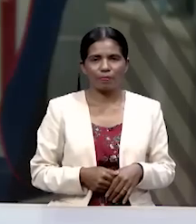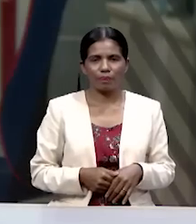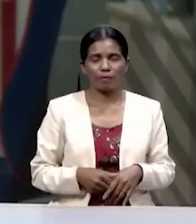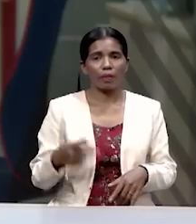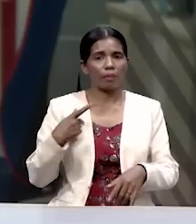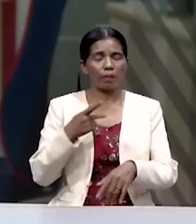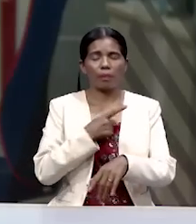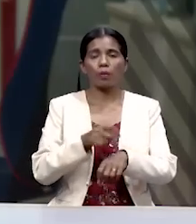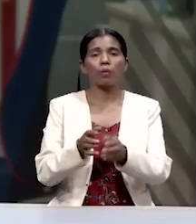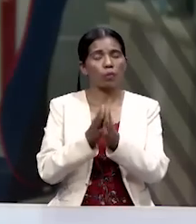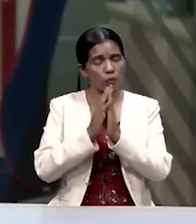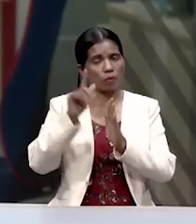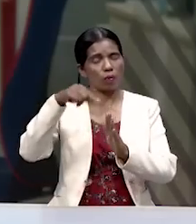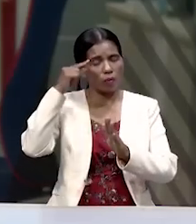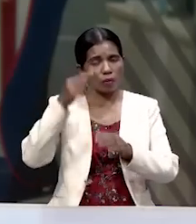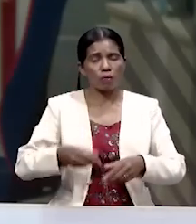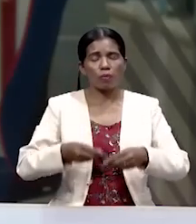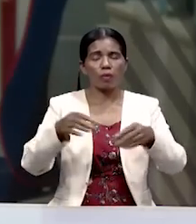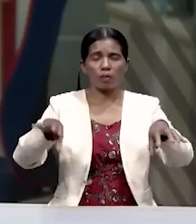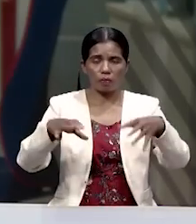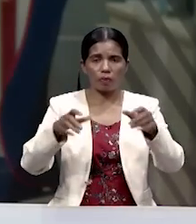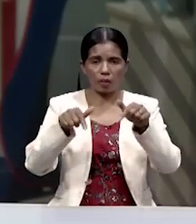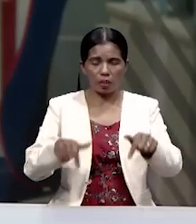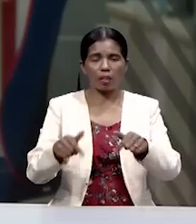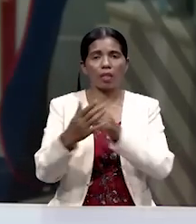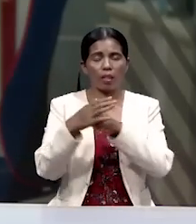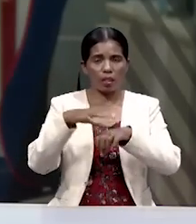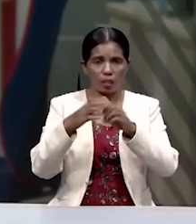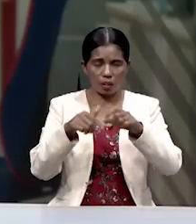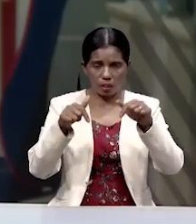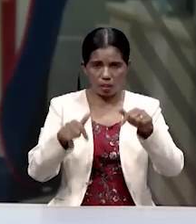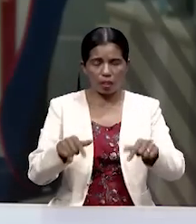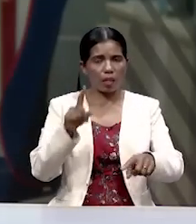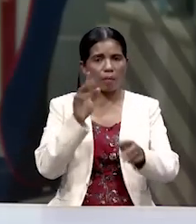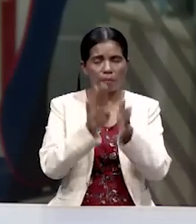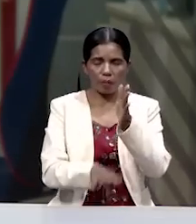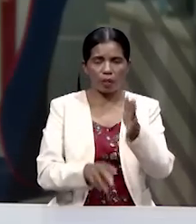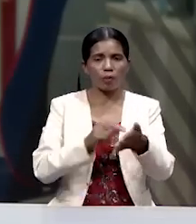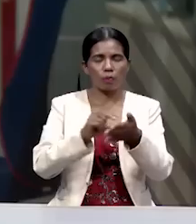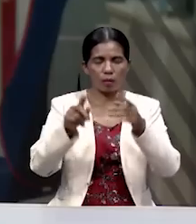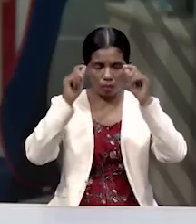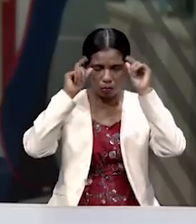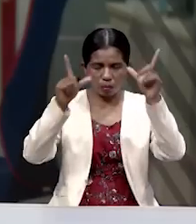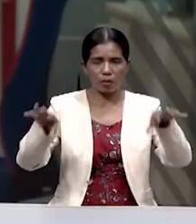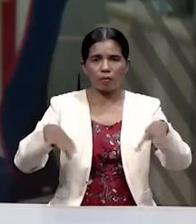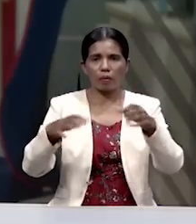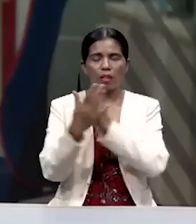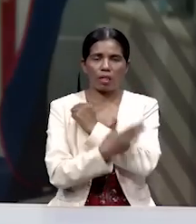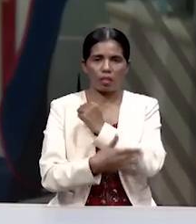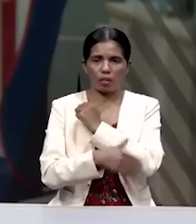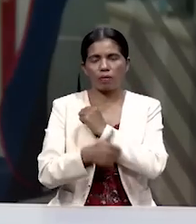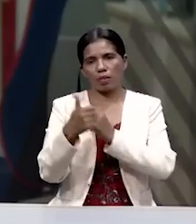Parlamento husu governo cria campo serviço iha relarang, nune belha menos número timoroamba serviço iha estrangeiro.